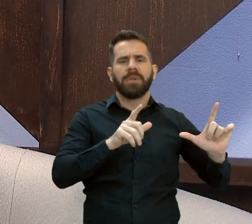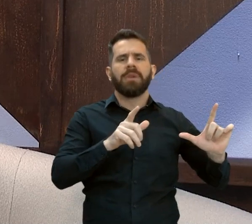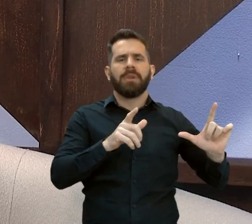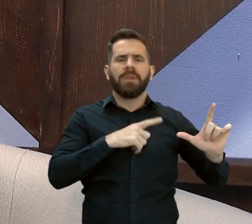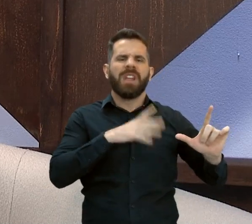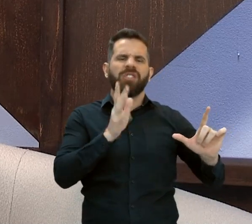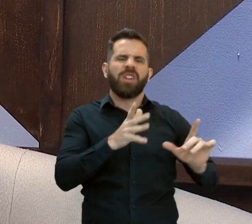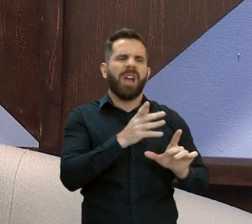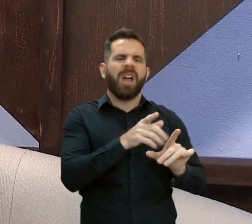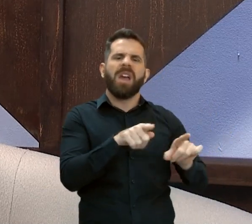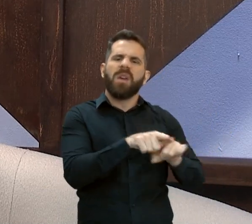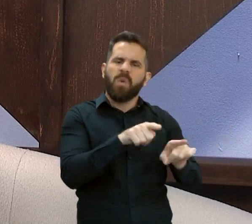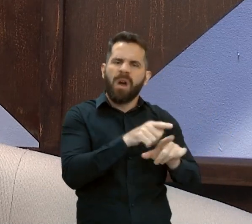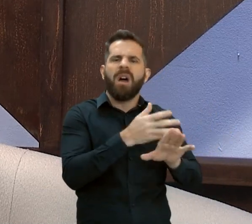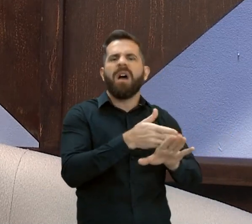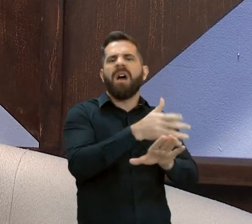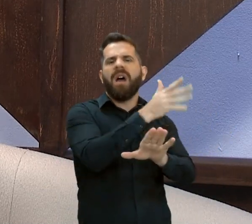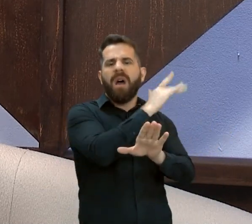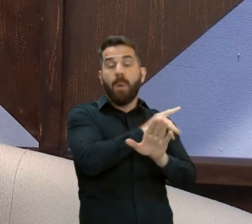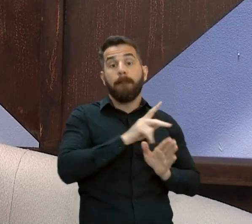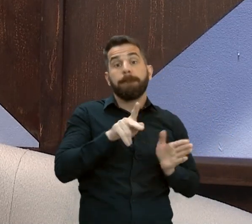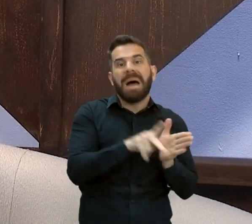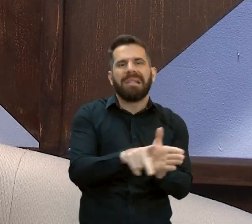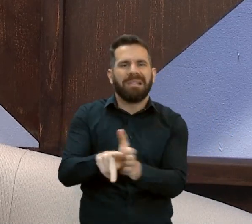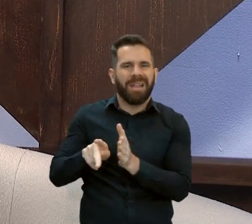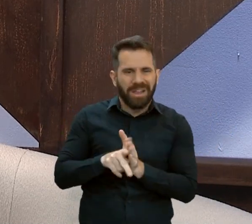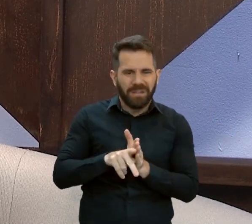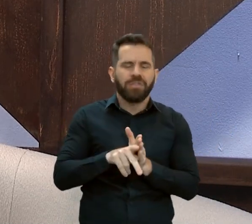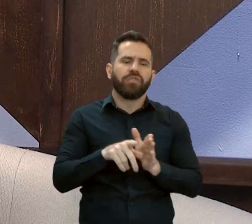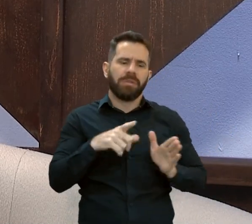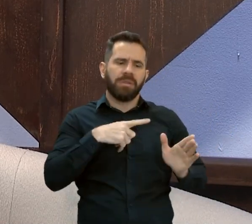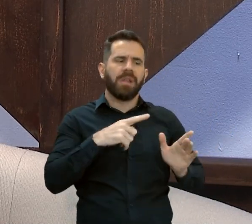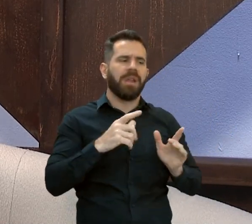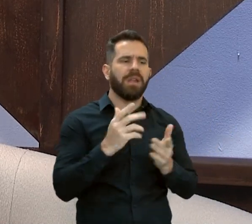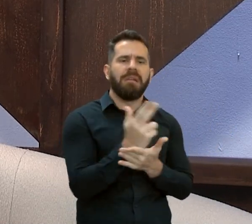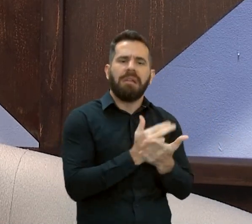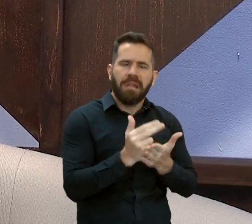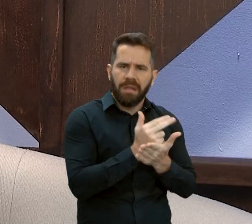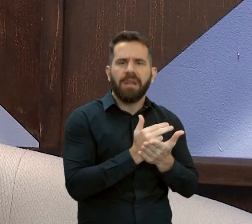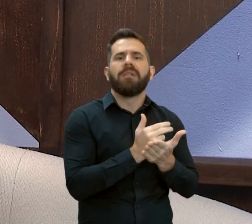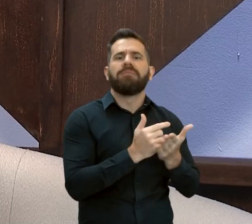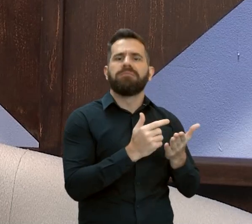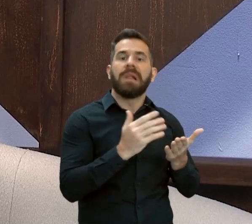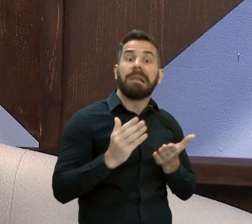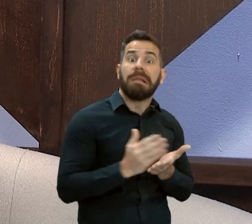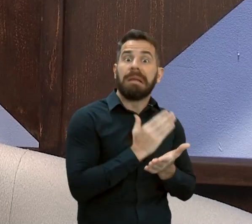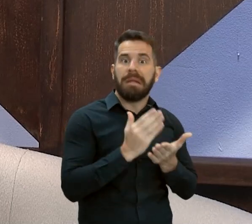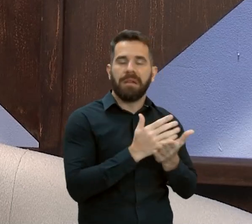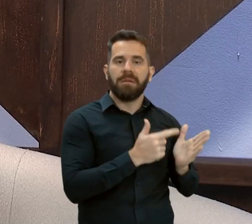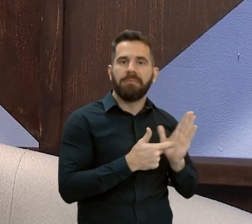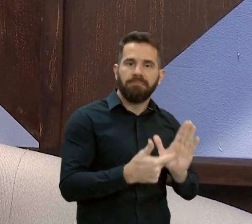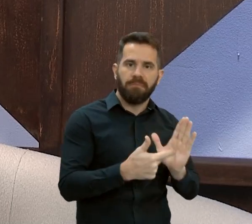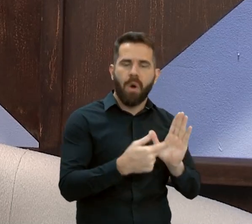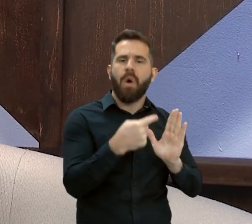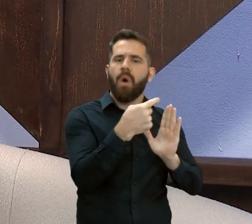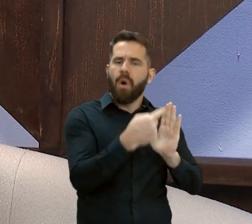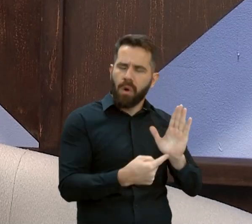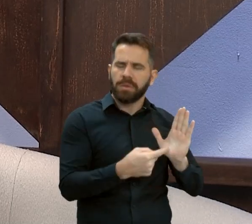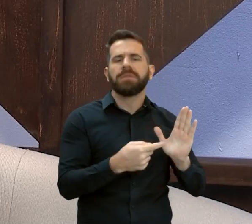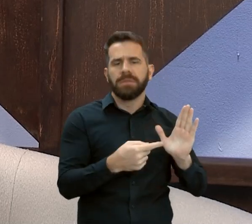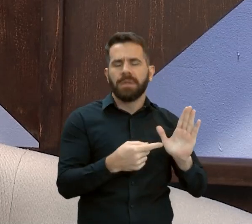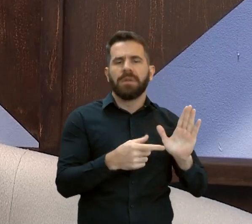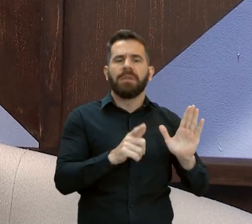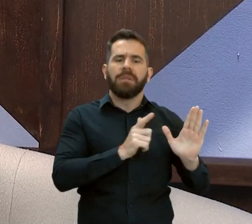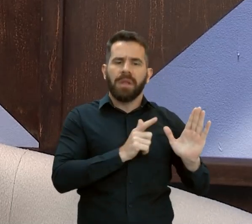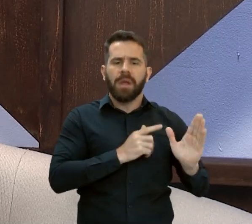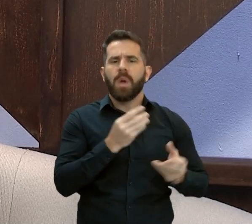assim dizer, né? Podemos ilustrar o livro com essas patentes mais antigas. Criamos ilustrações para me inspirar para